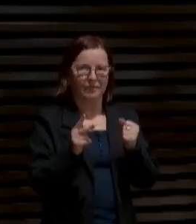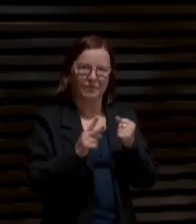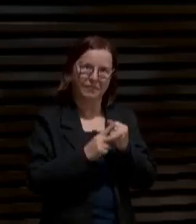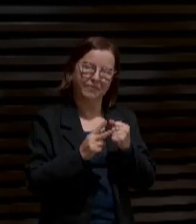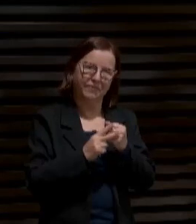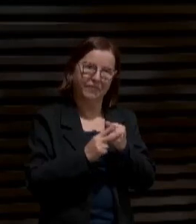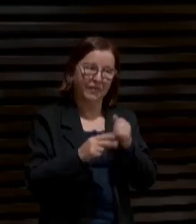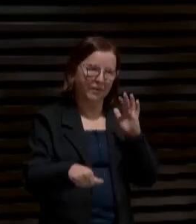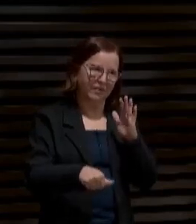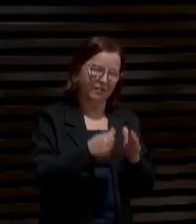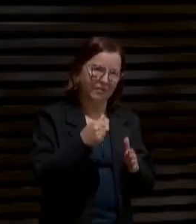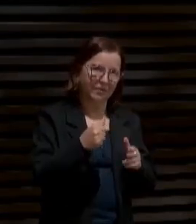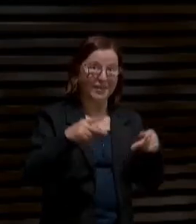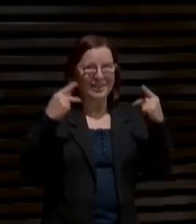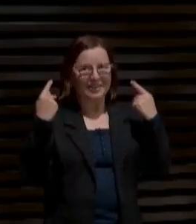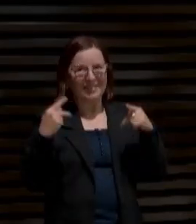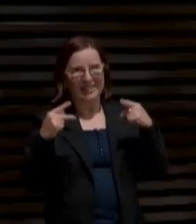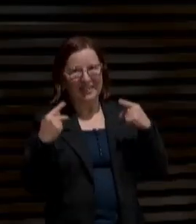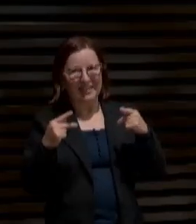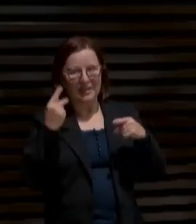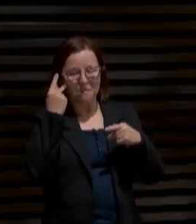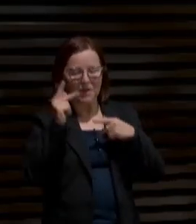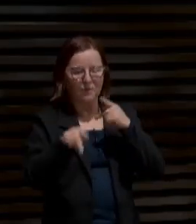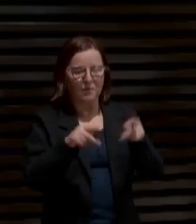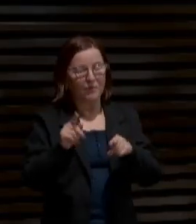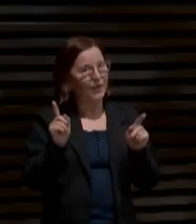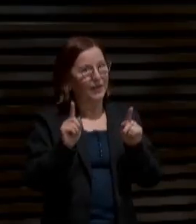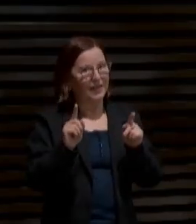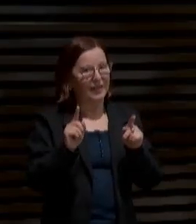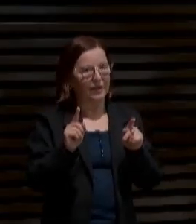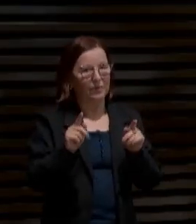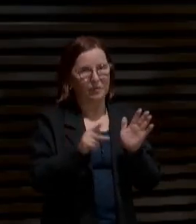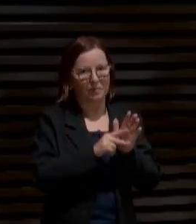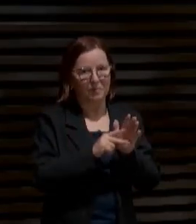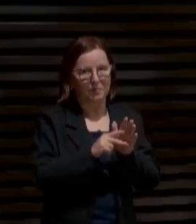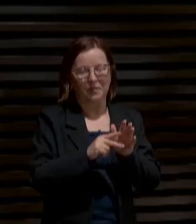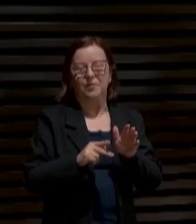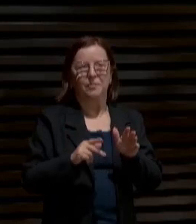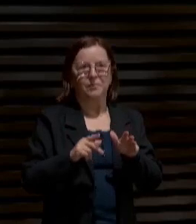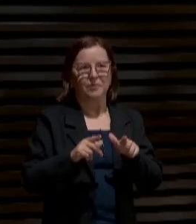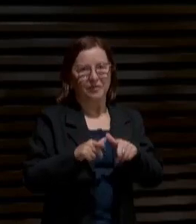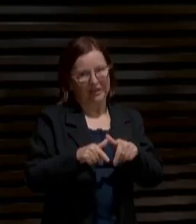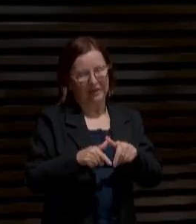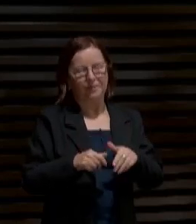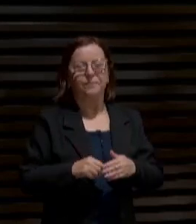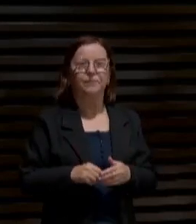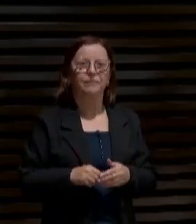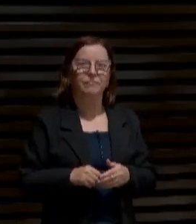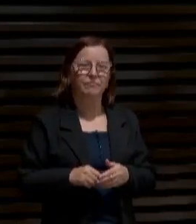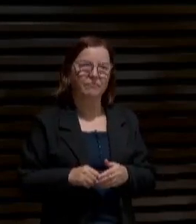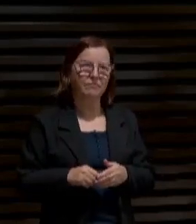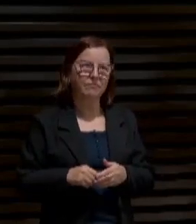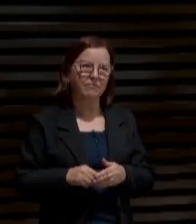Pedro foi o primeiro a pregar aos gentios e Pedro foi repreendido por Paulo quando